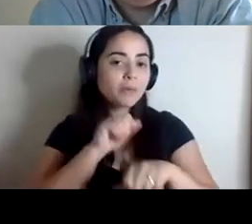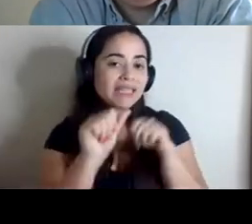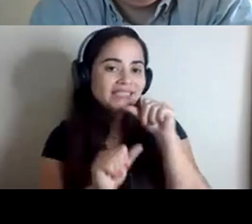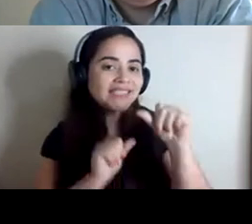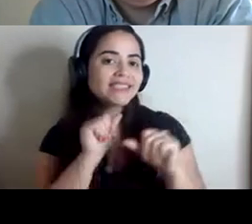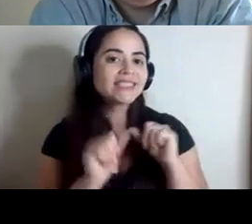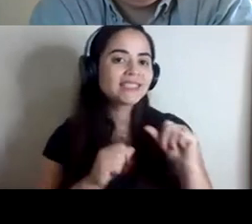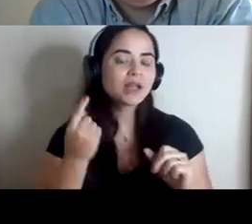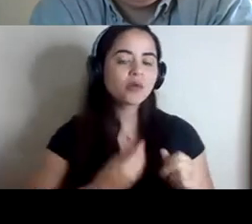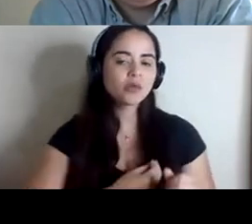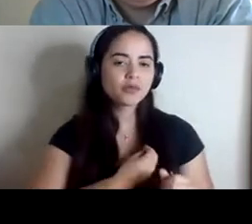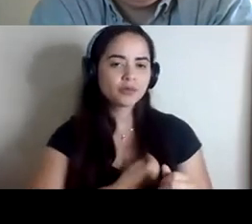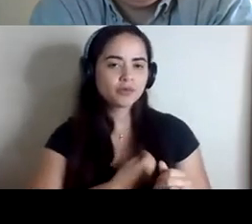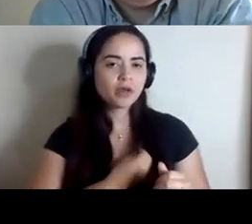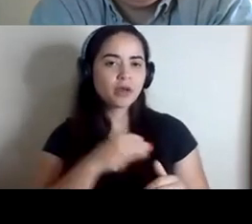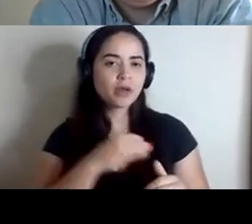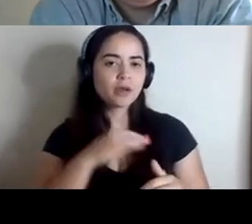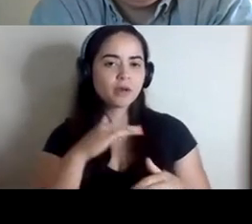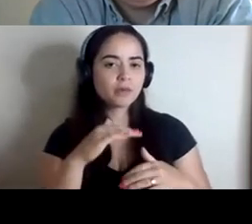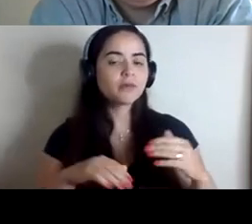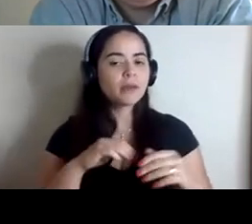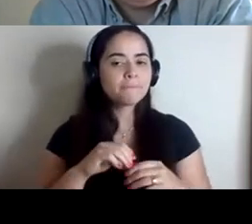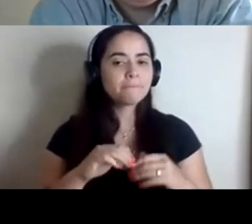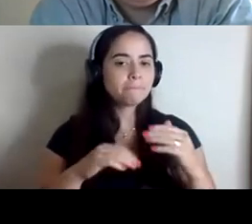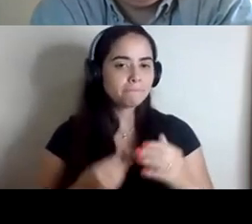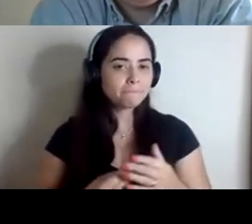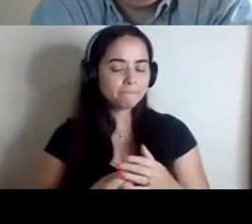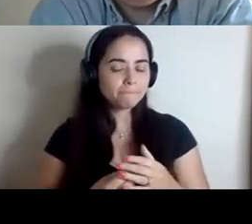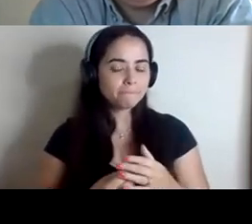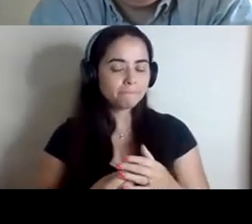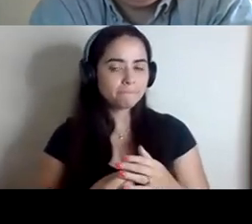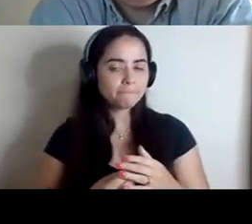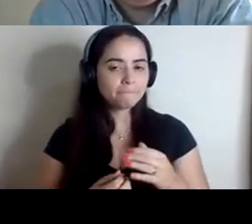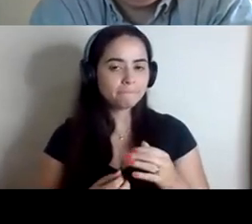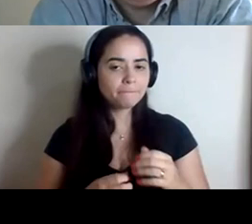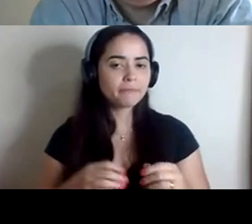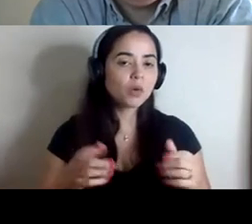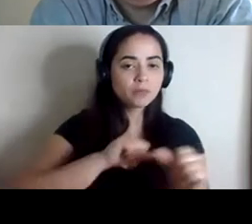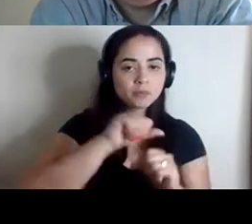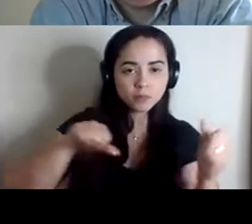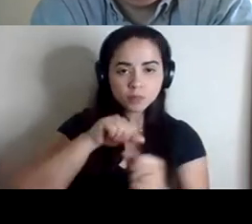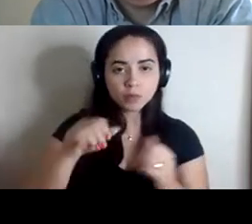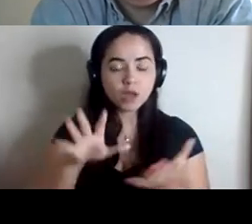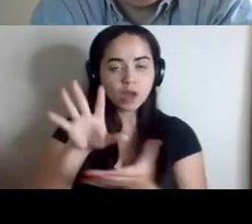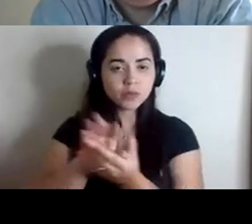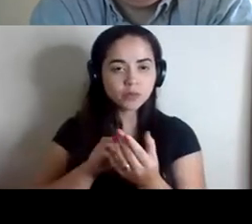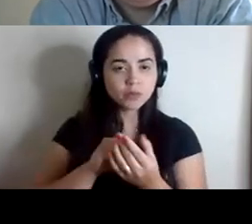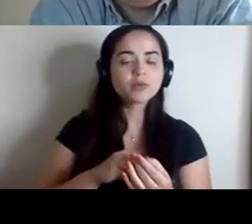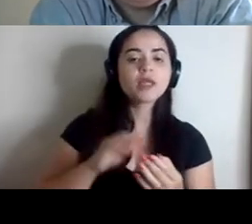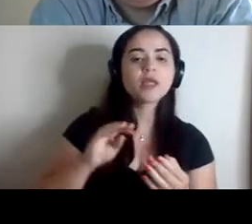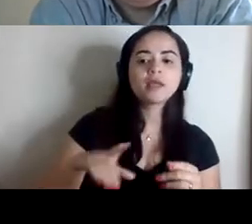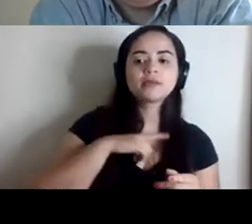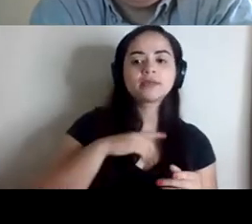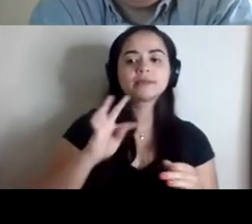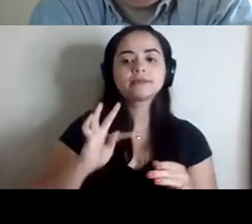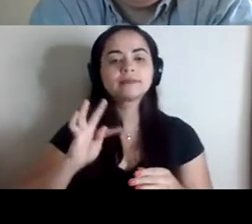transição que a gente vive, né, na produção material, a gente está vivendo agora, passando, né, para um outro modelo de produção material, onde a